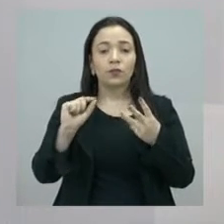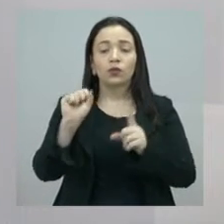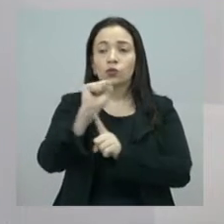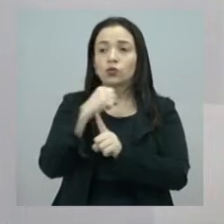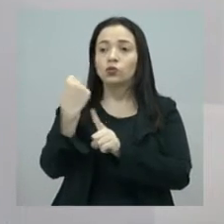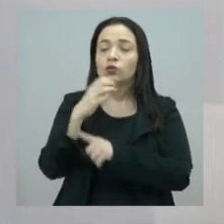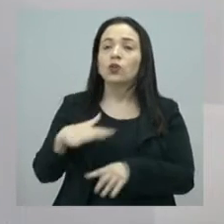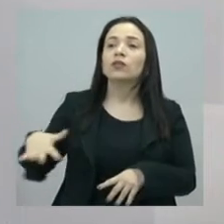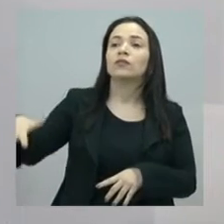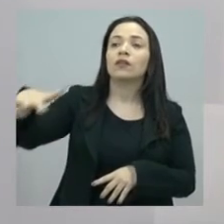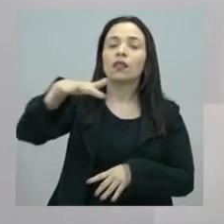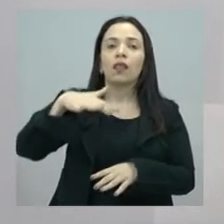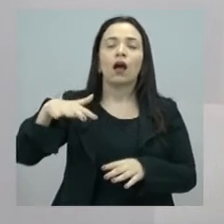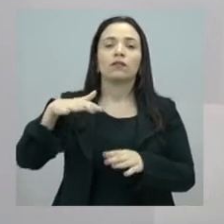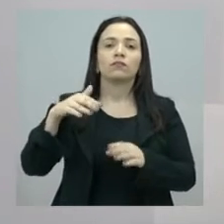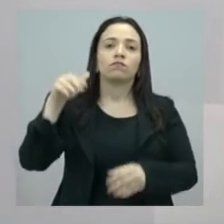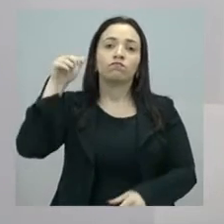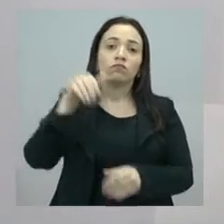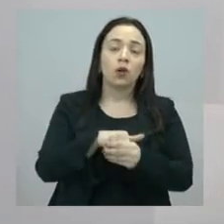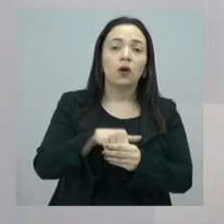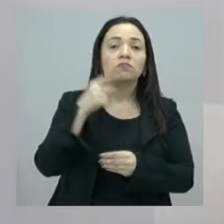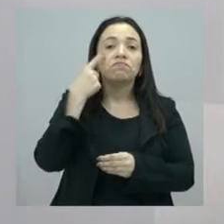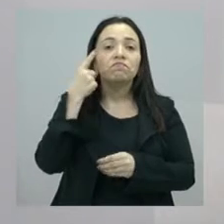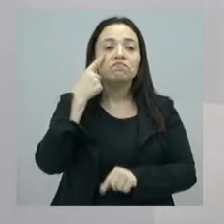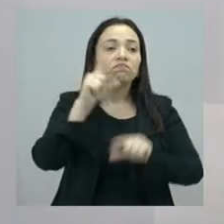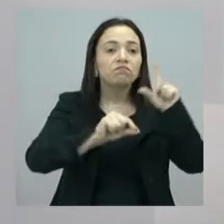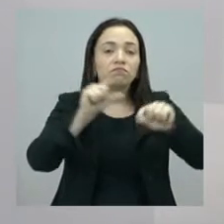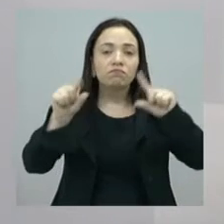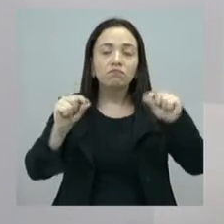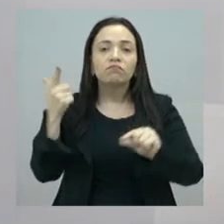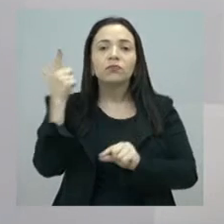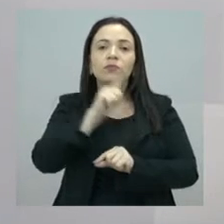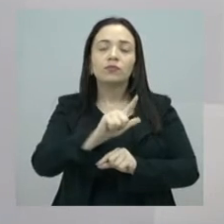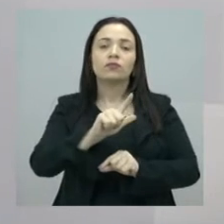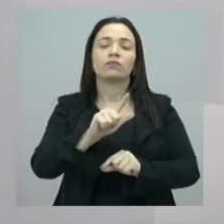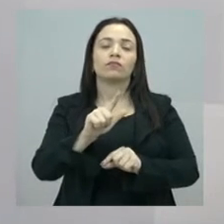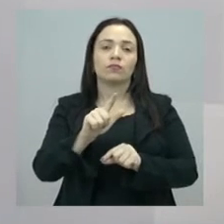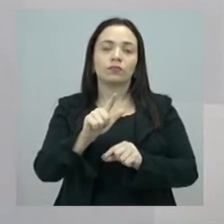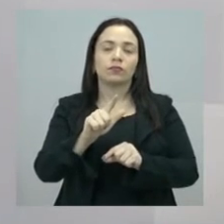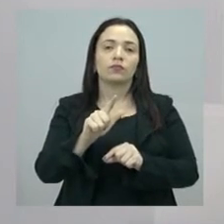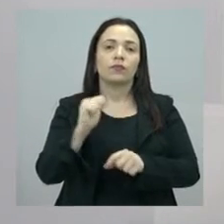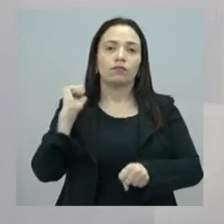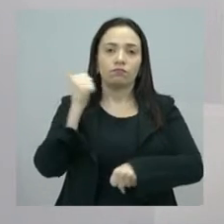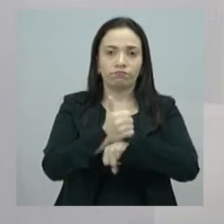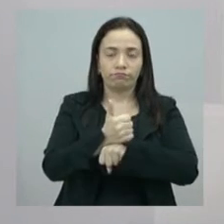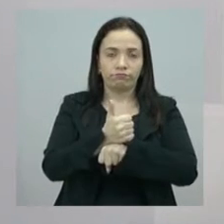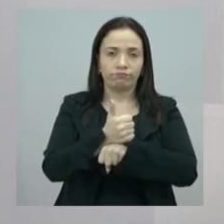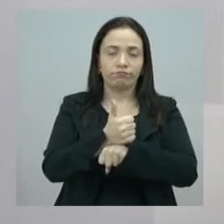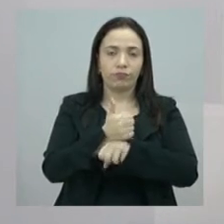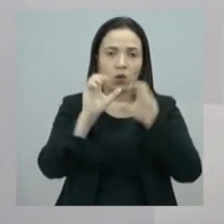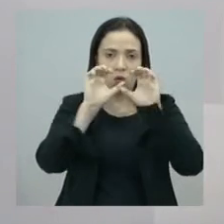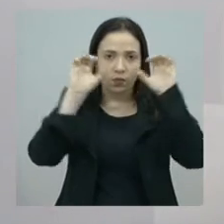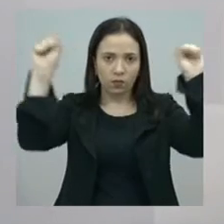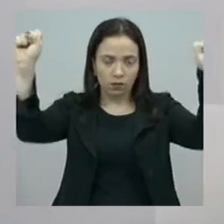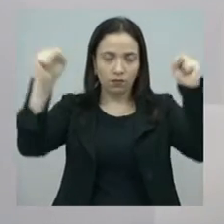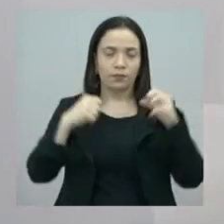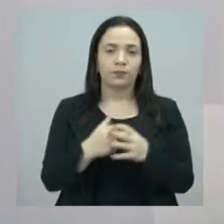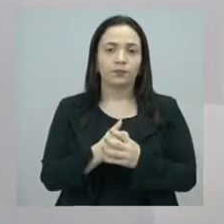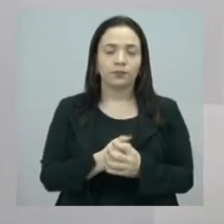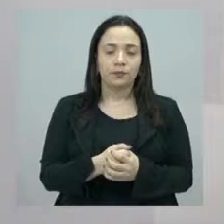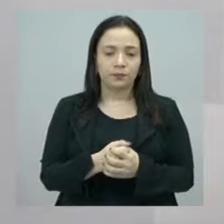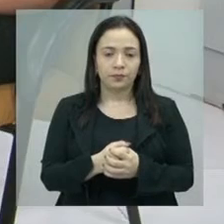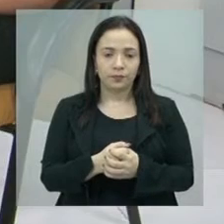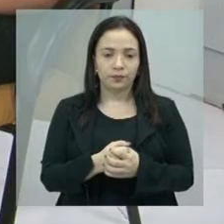sociedade escolher aqueles que melhor se adequam a assumir essa função diante da